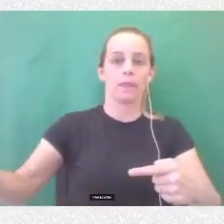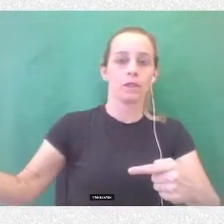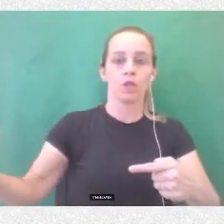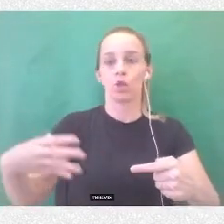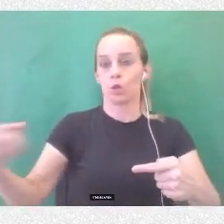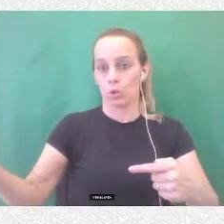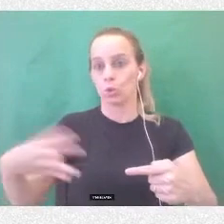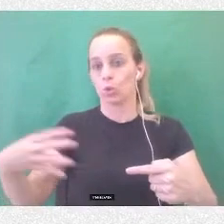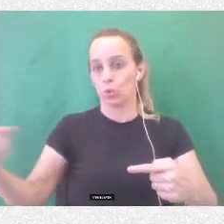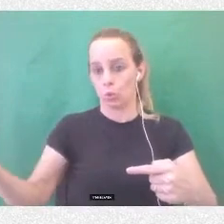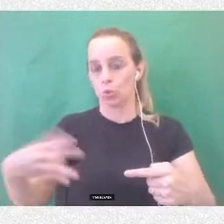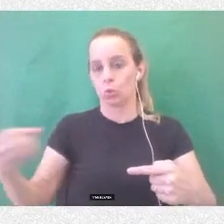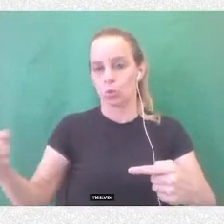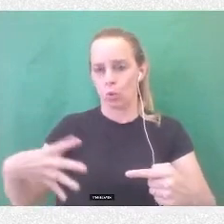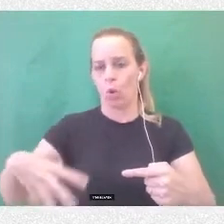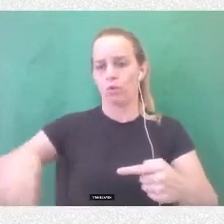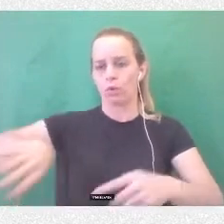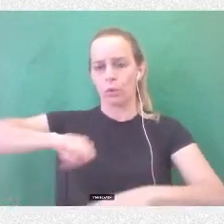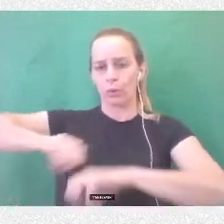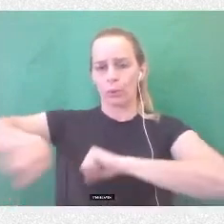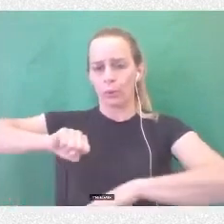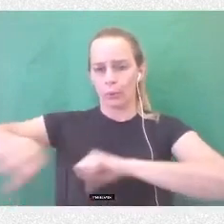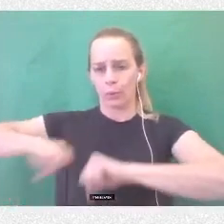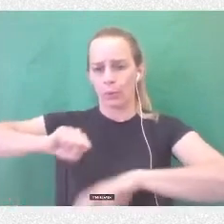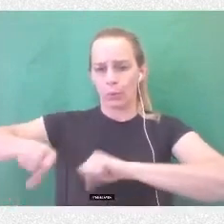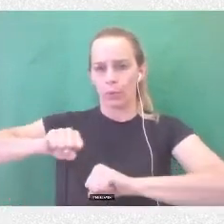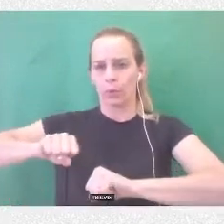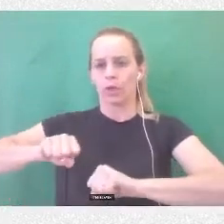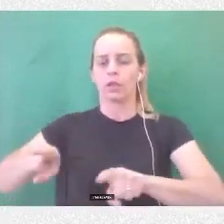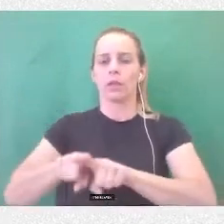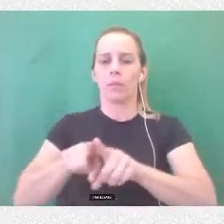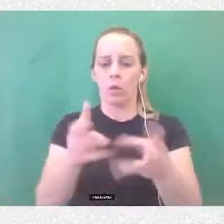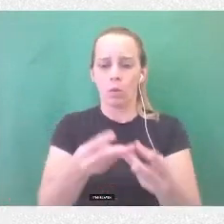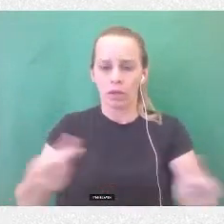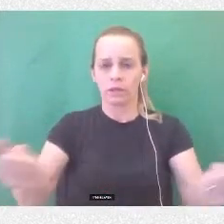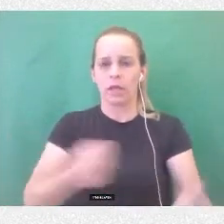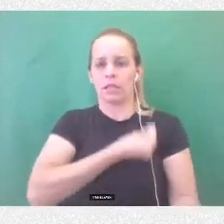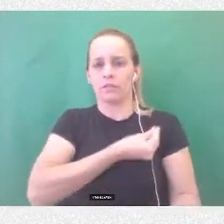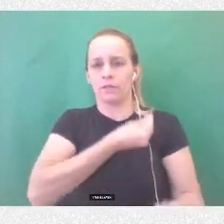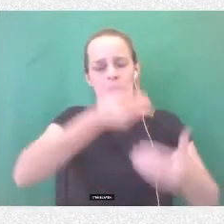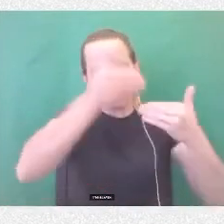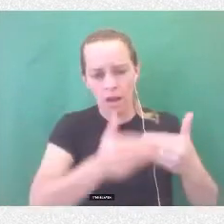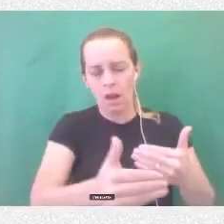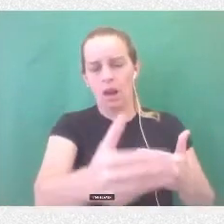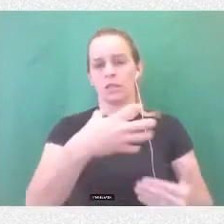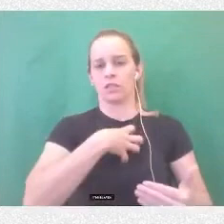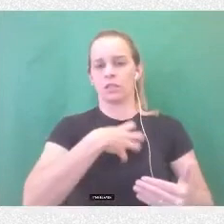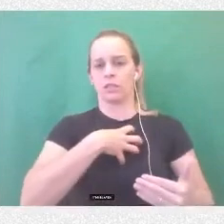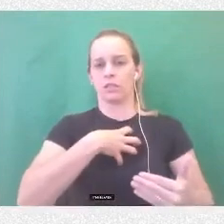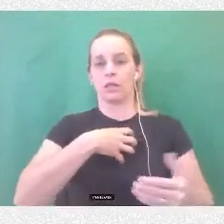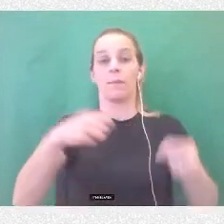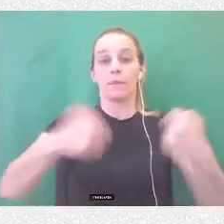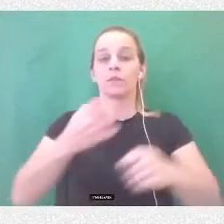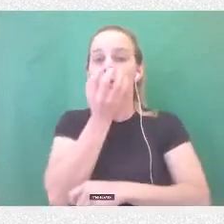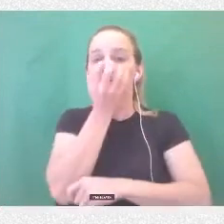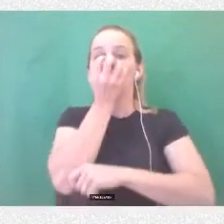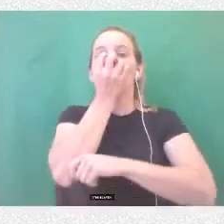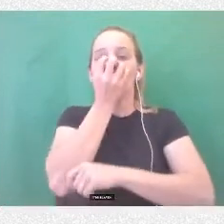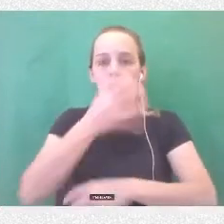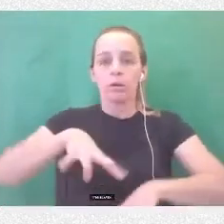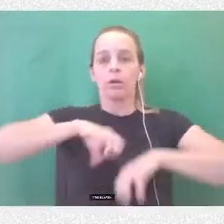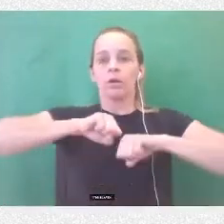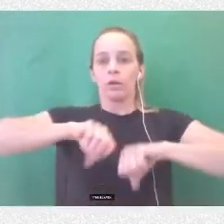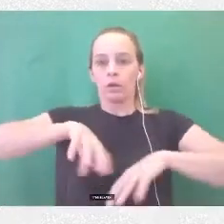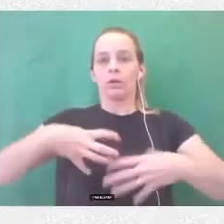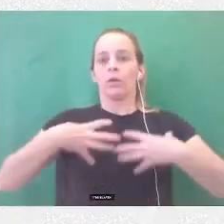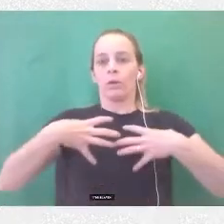de novas infecções por COVID, impacto em qualidade de vida, sintomas de long COVID, necessidade de ventilação mecânica, hospitalização, eu preciso